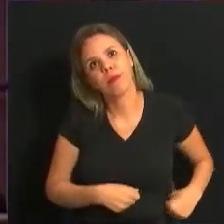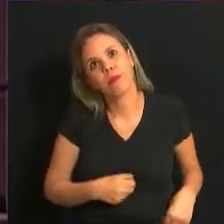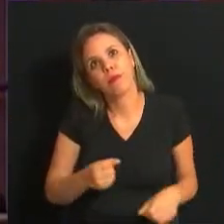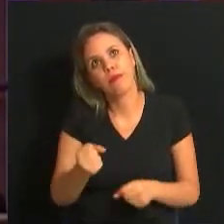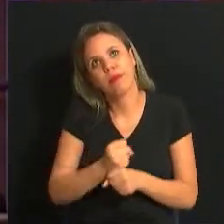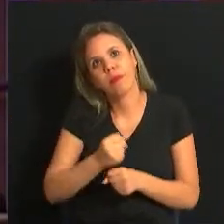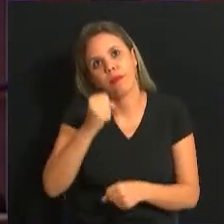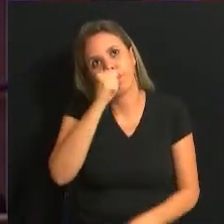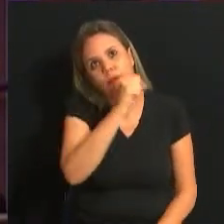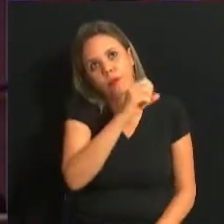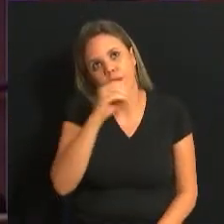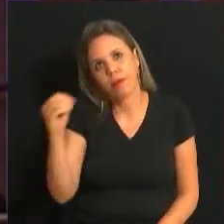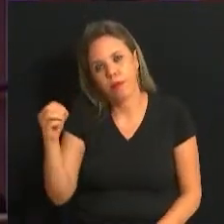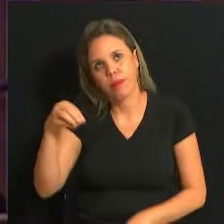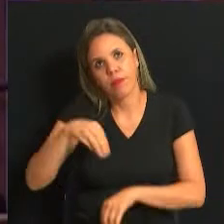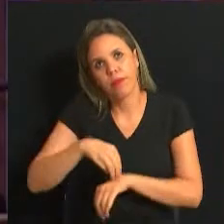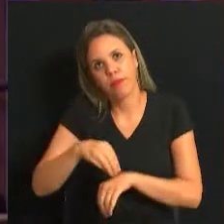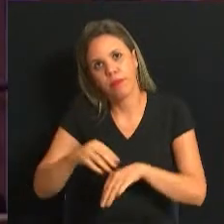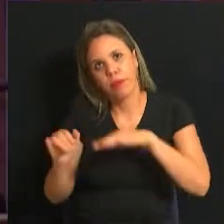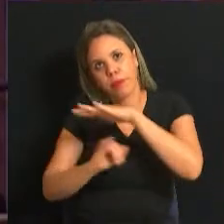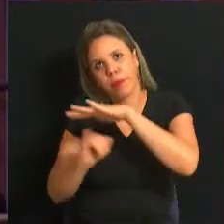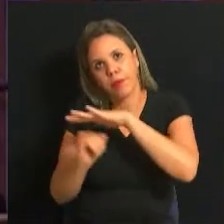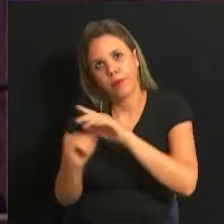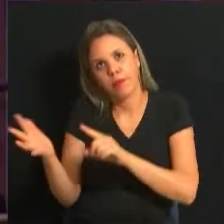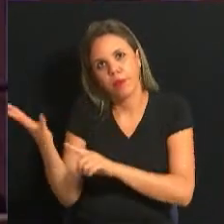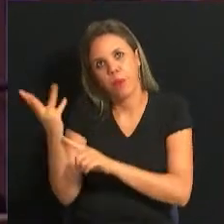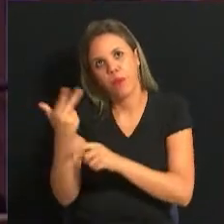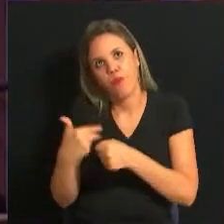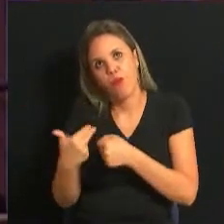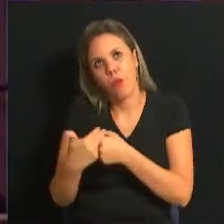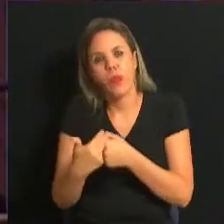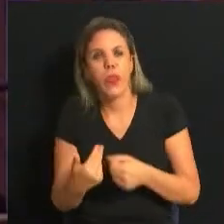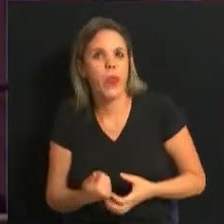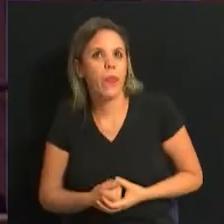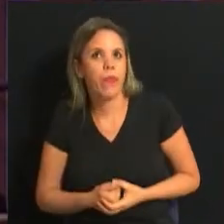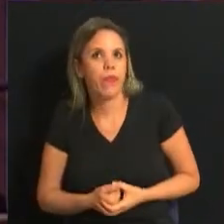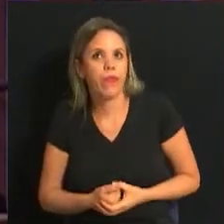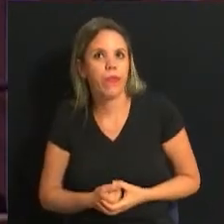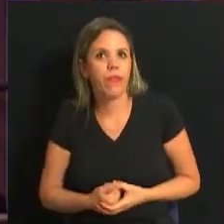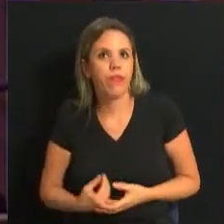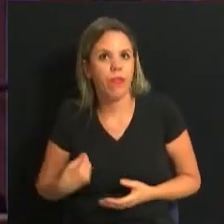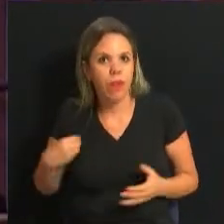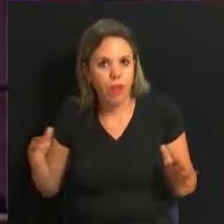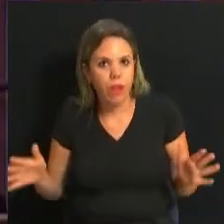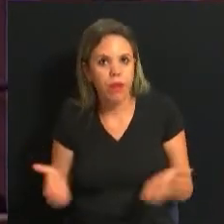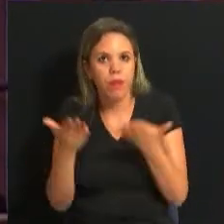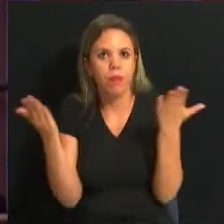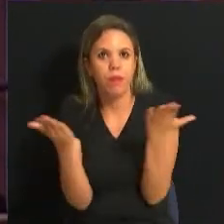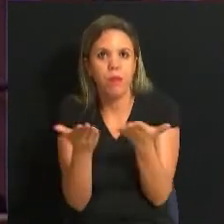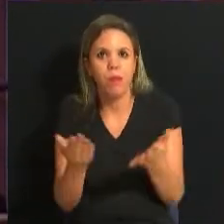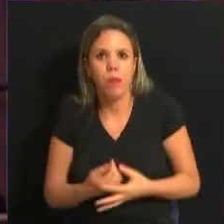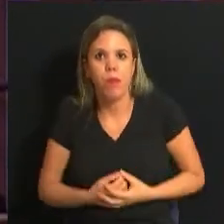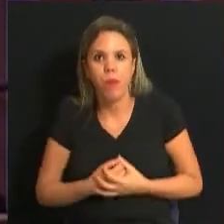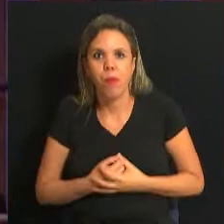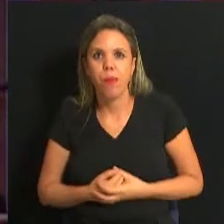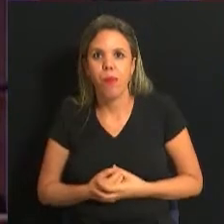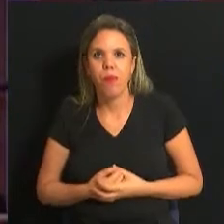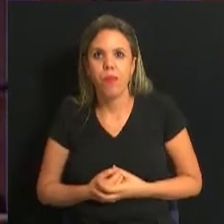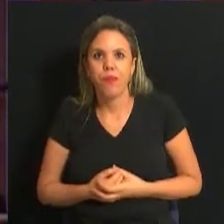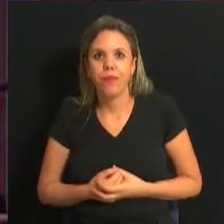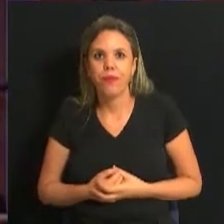80 eu sou membro do Instituto de Artes da Unicamp, que está promovendo agora